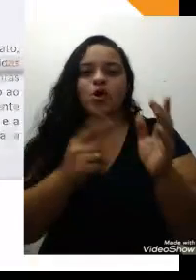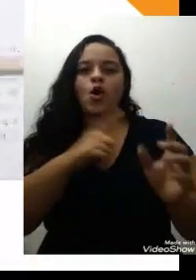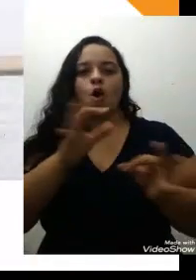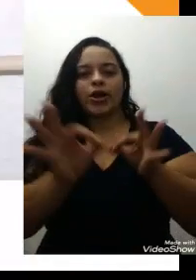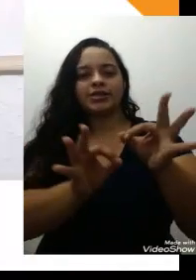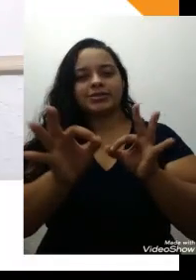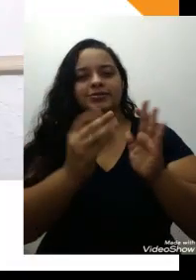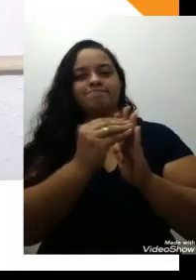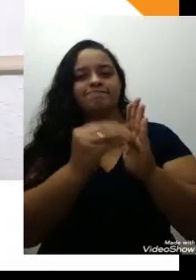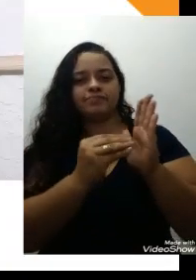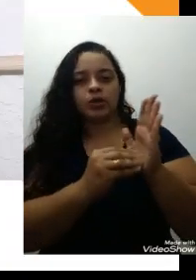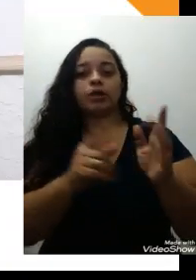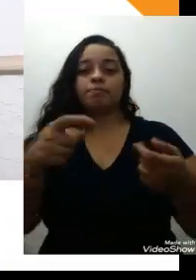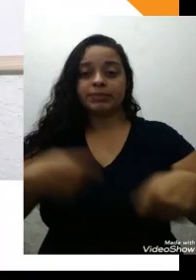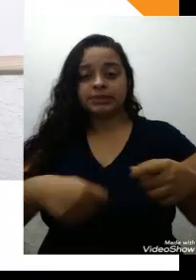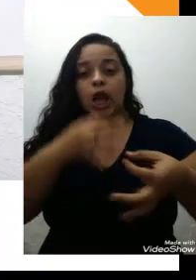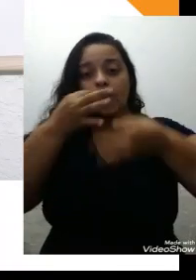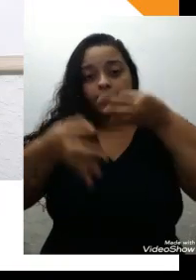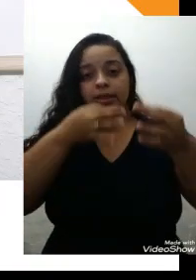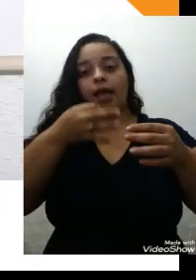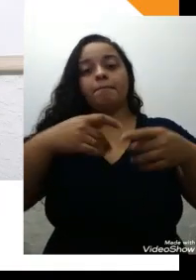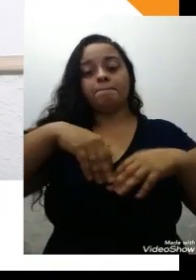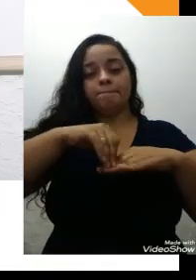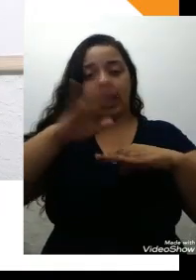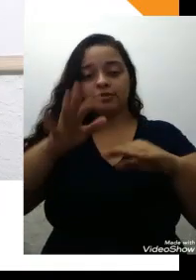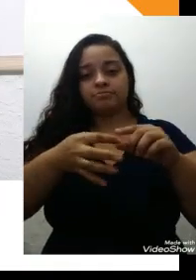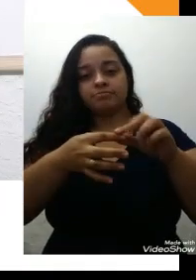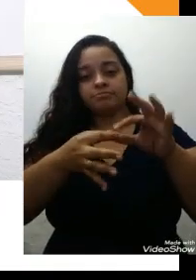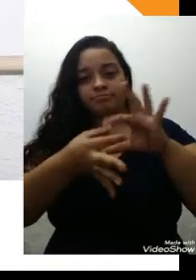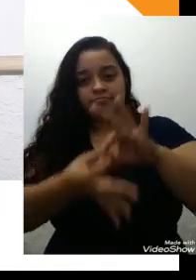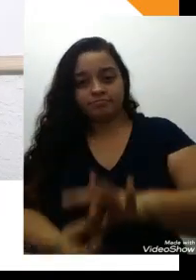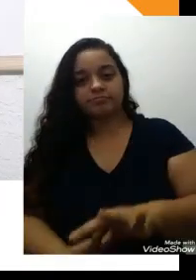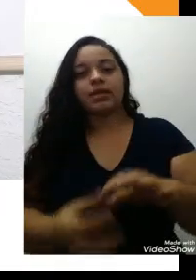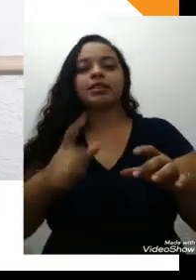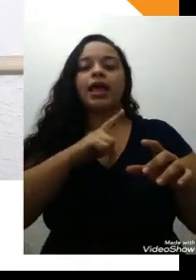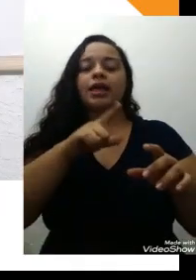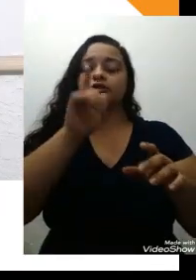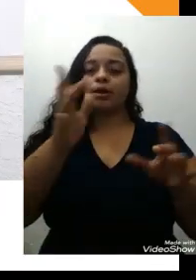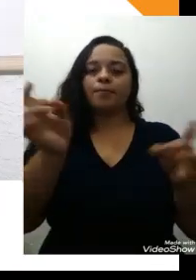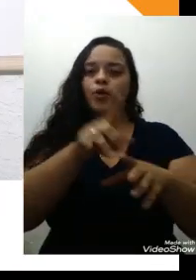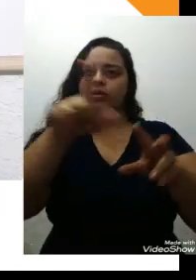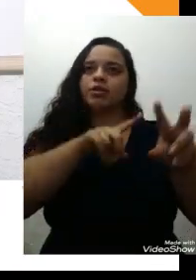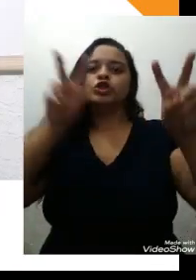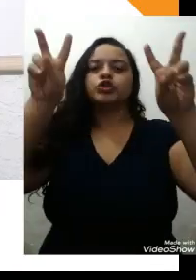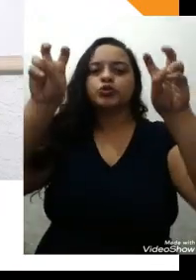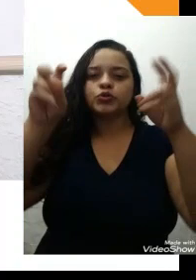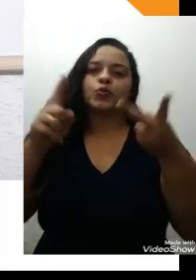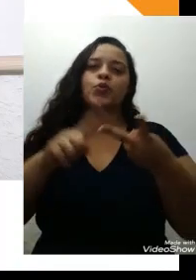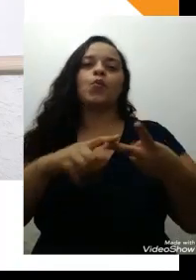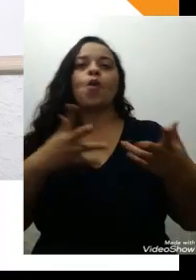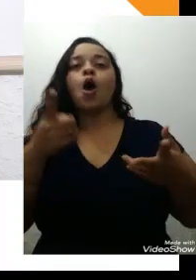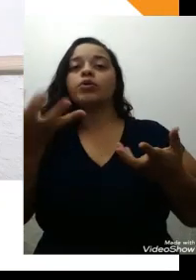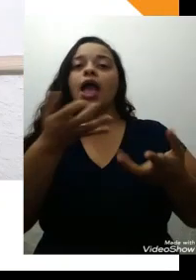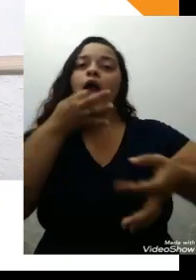e o autor do texto já deixou bem claro na introdução qual vai ser o tipo de abordagem, quais serão